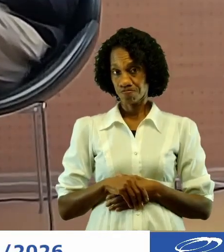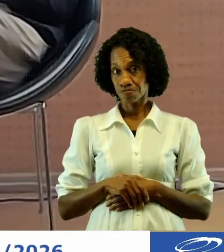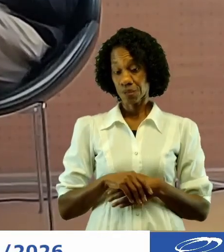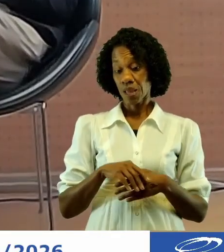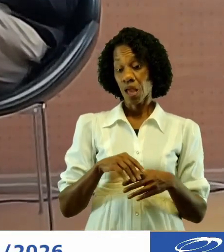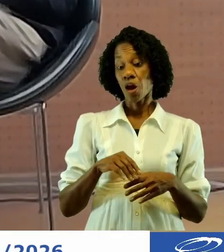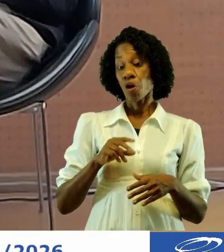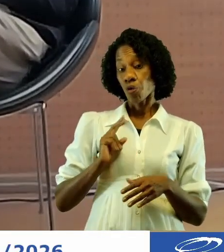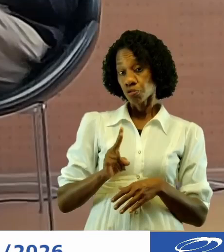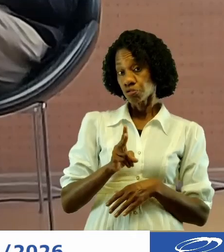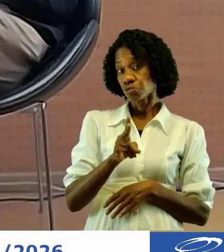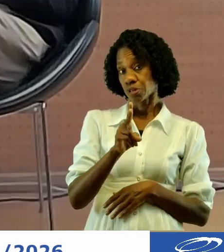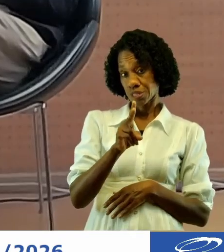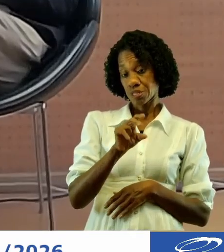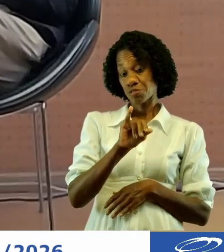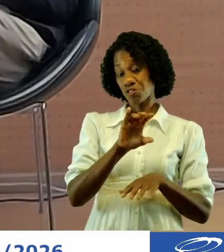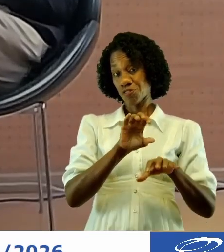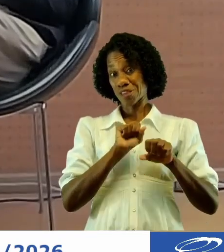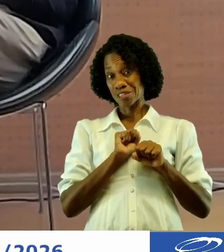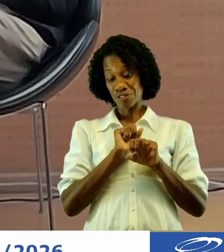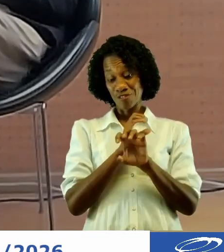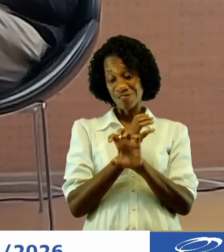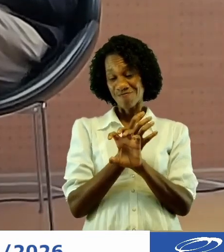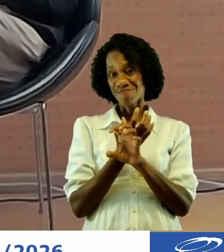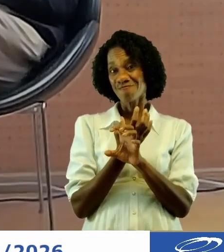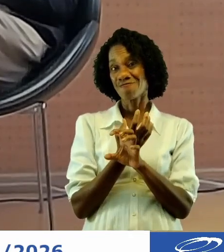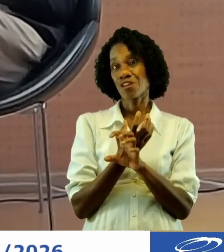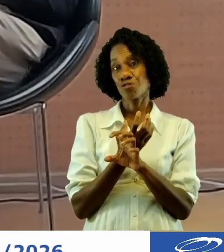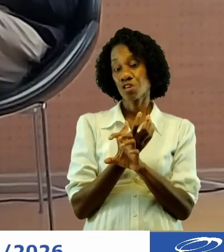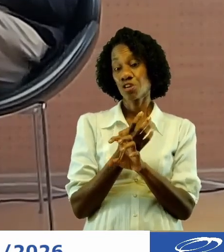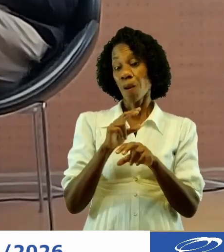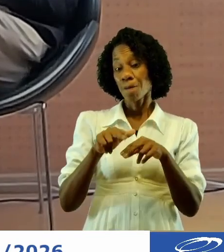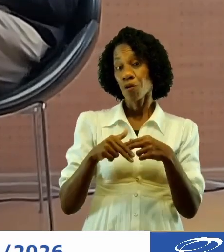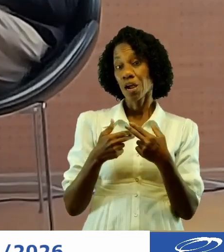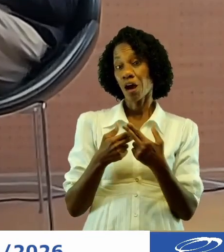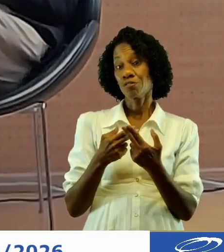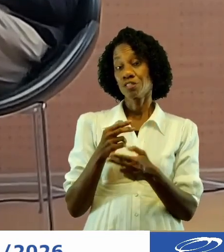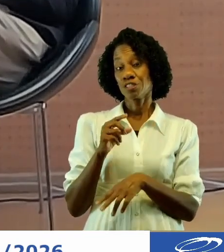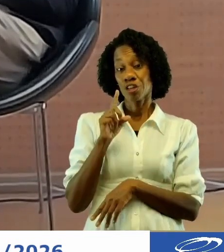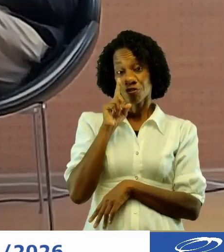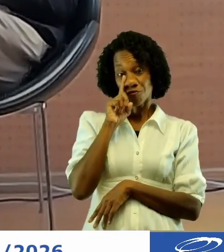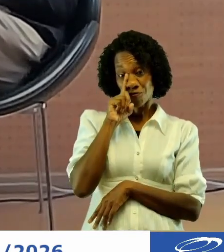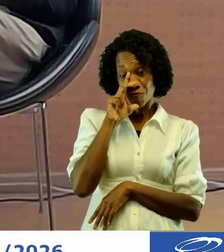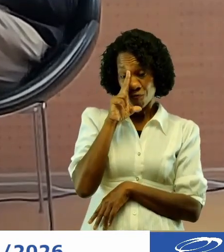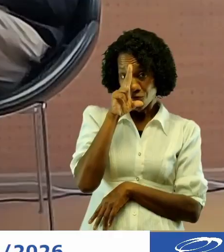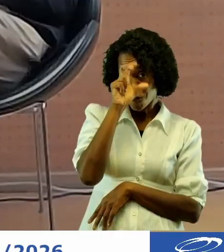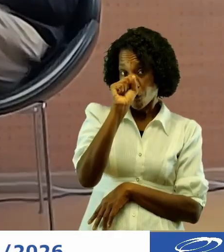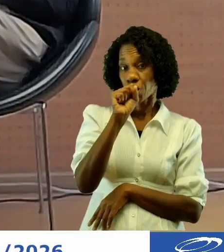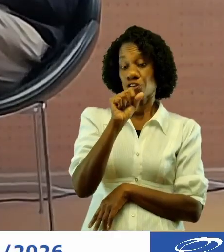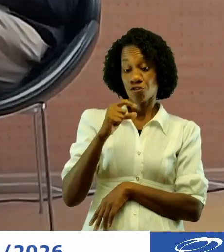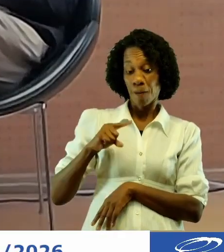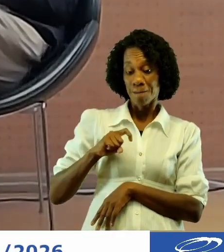prevalência de infecções e fraturas por bactérias resistentes e bactérias